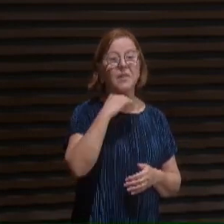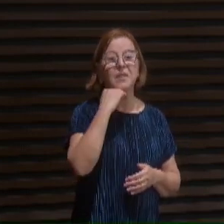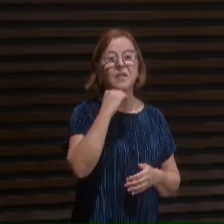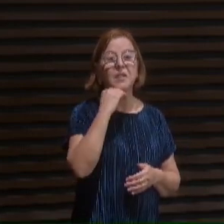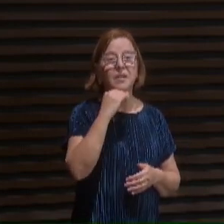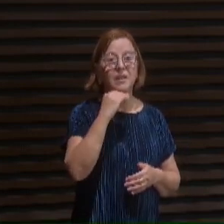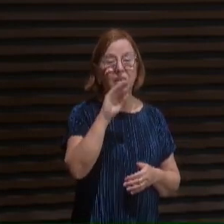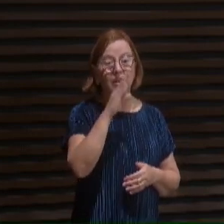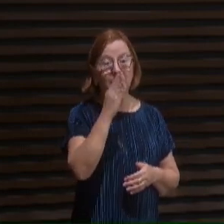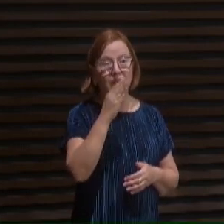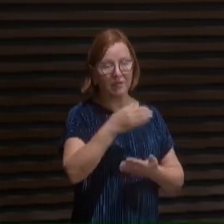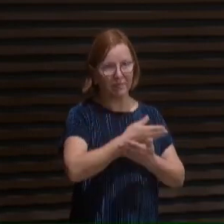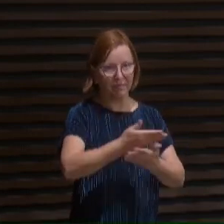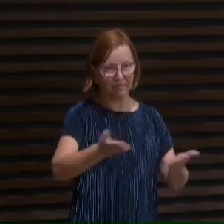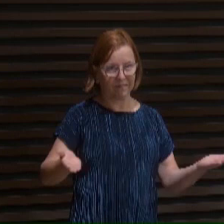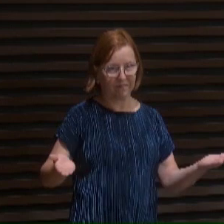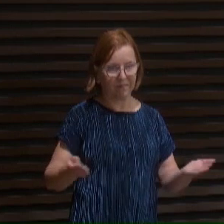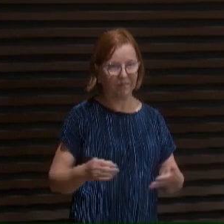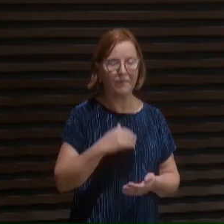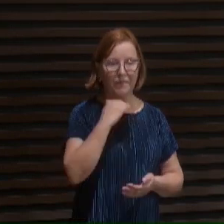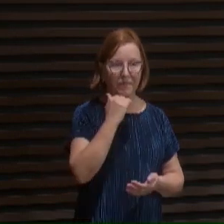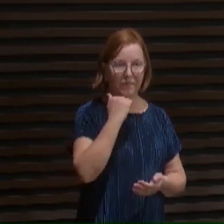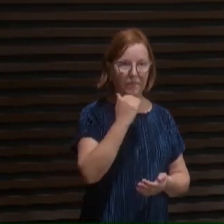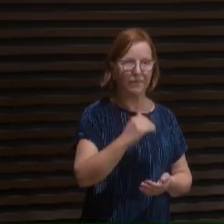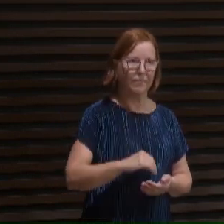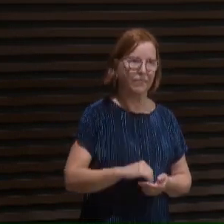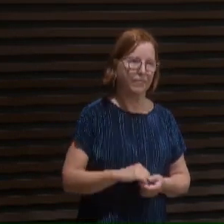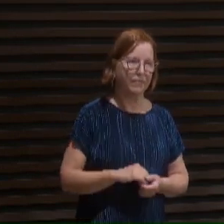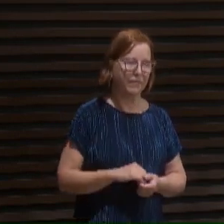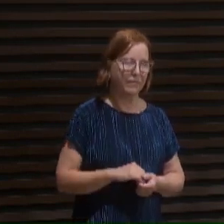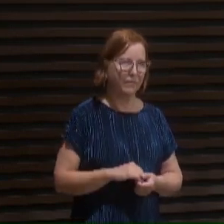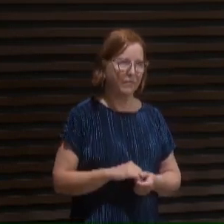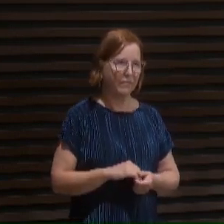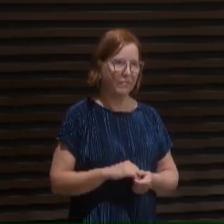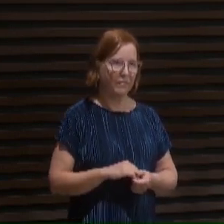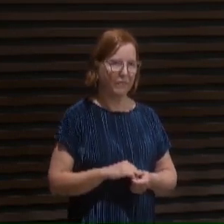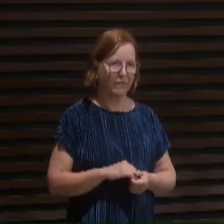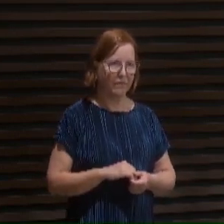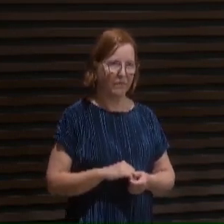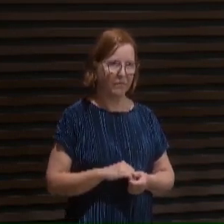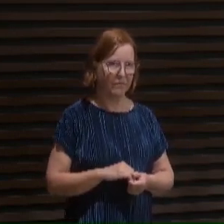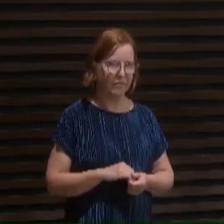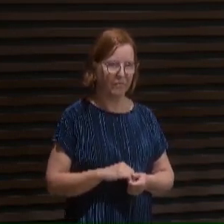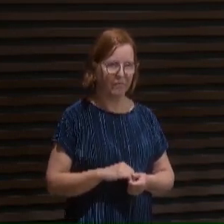ninguém vos engane. Ninguém. O engano é sutil, meu irmão.